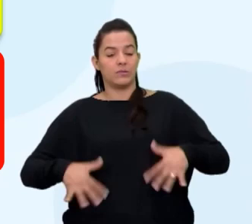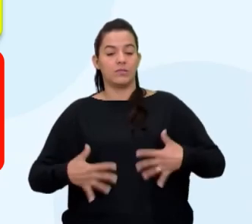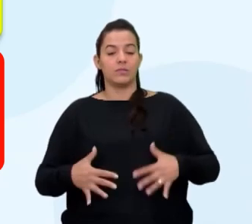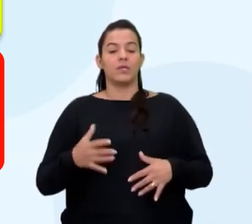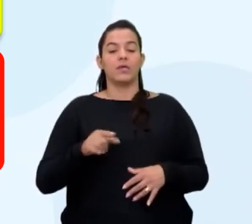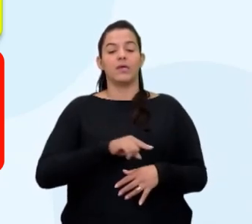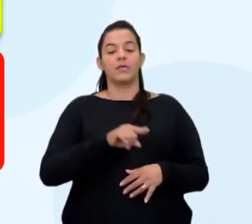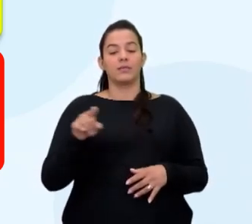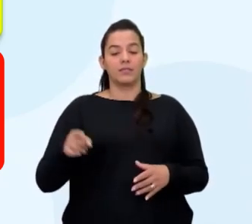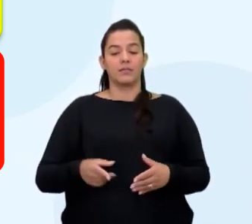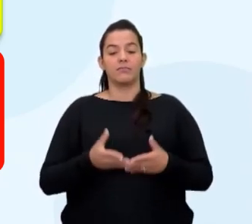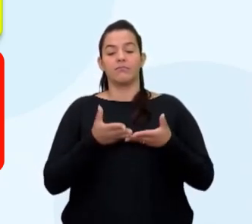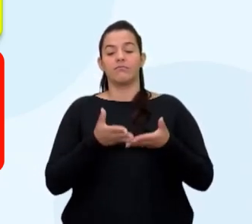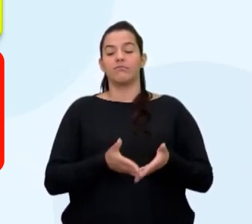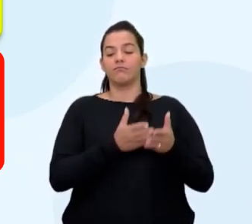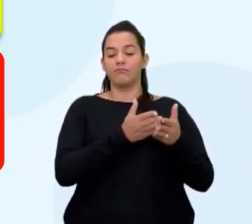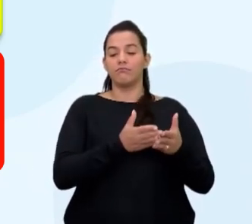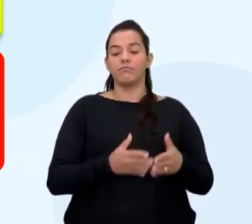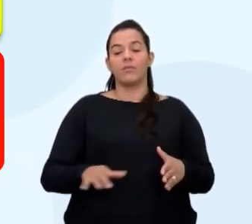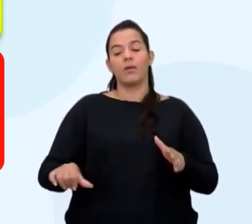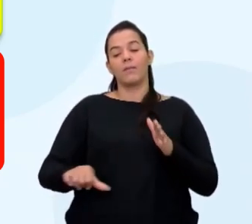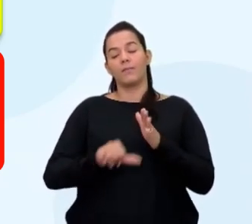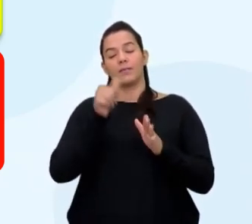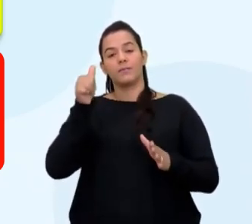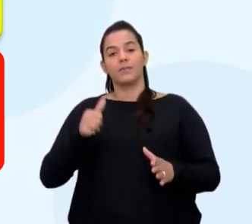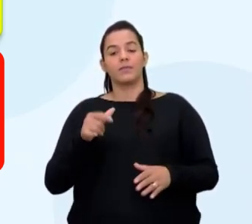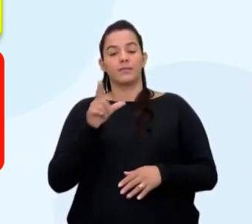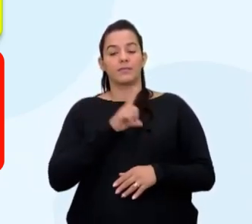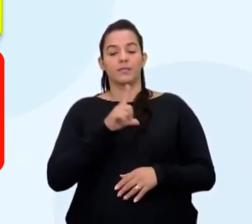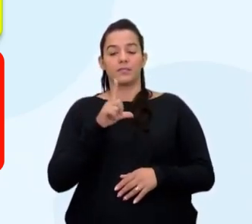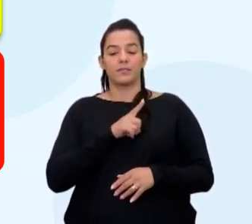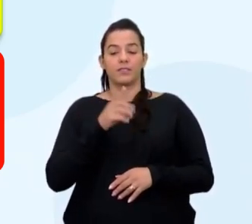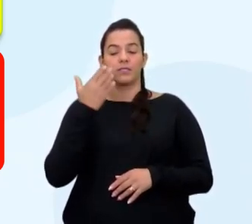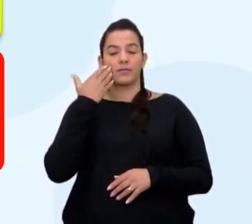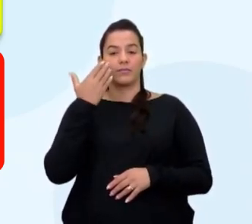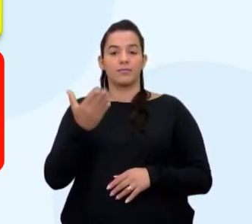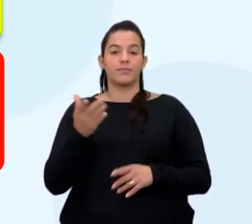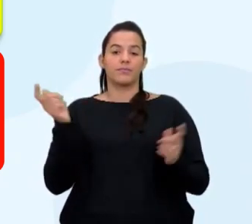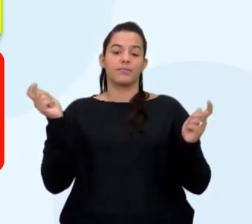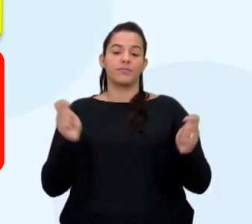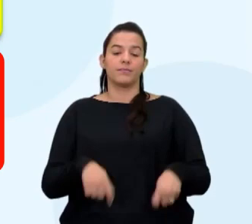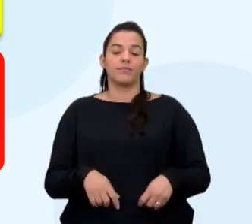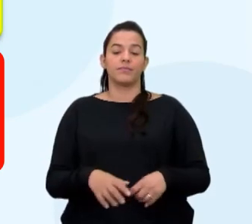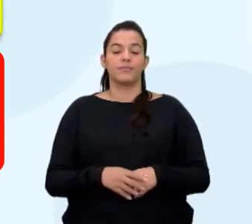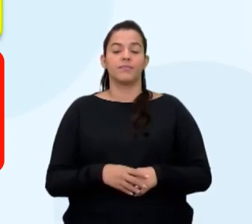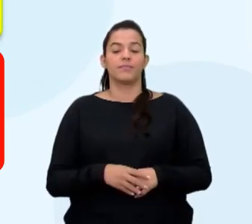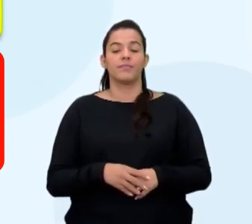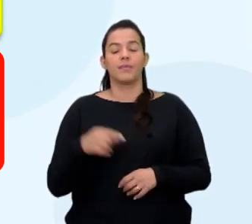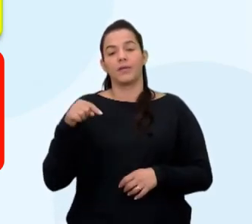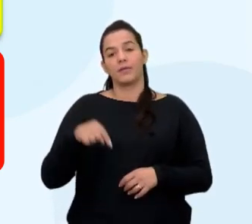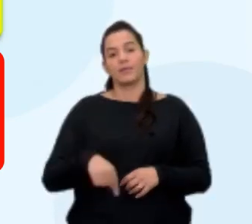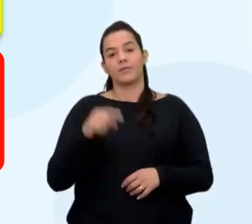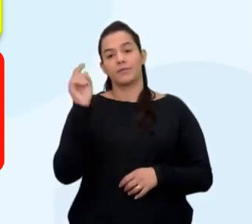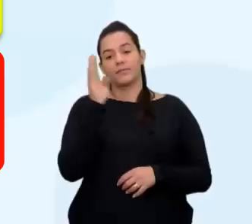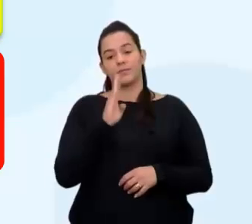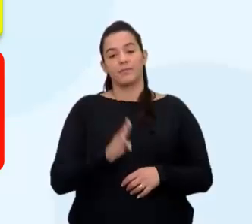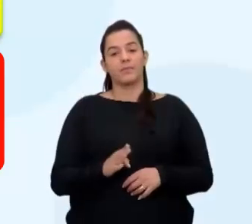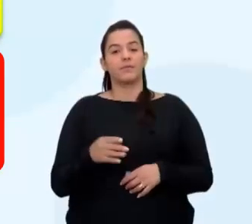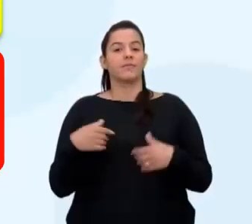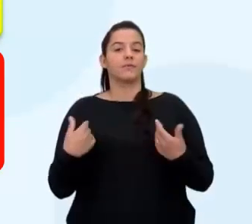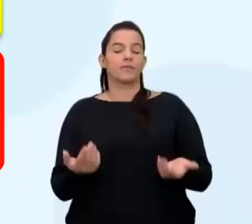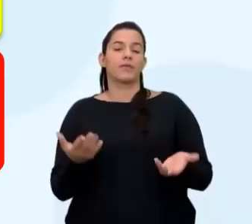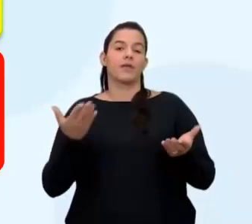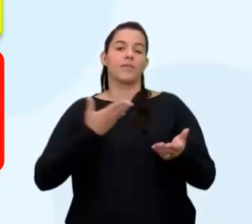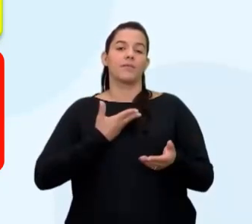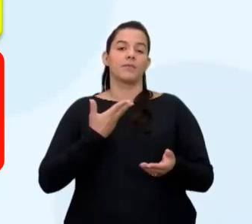acabam embarcando para o primeiro destino que se mostra viável. No caso dele, acabou sendo o Brasil por causa desses colegas